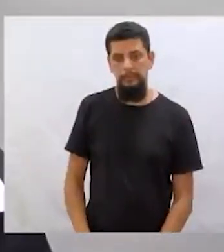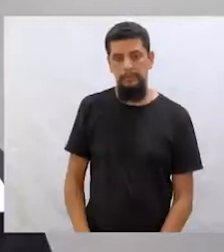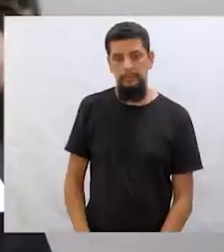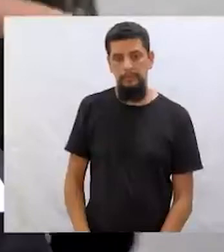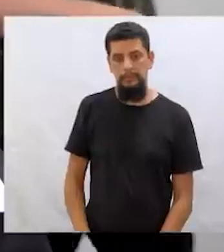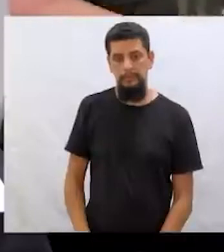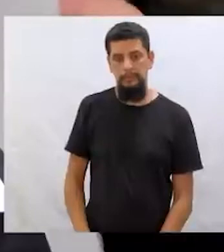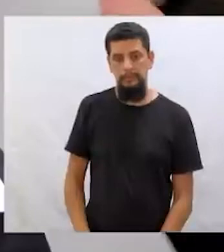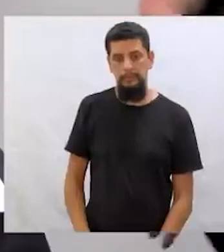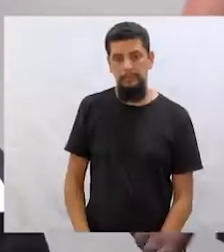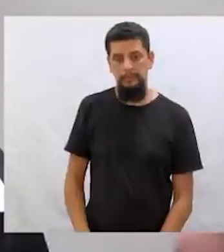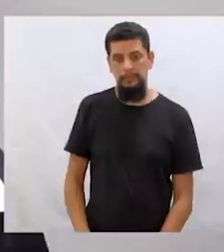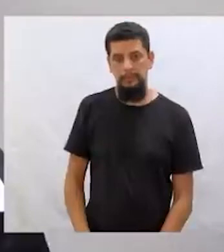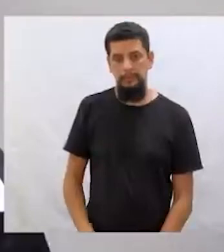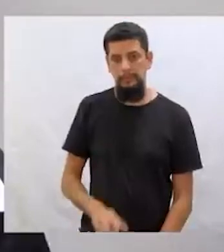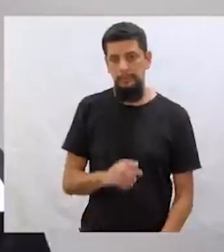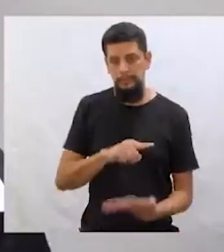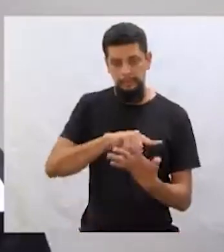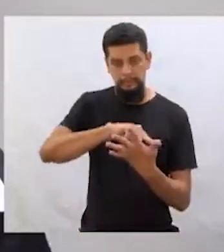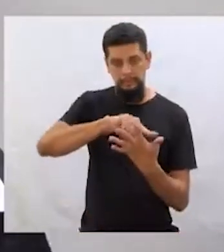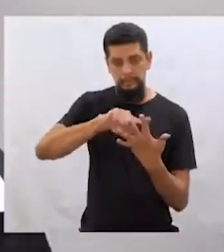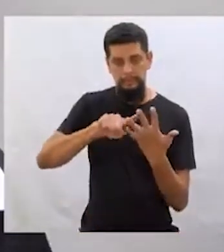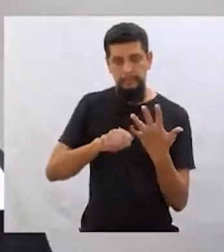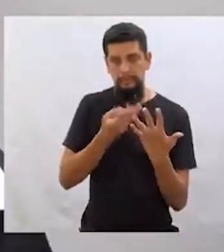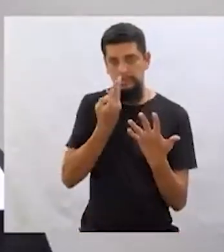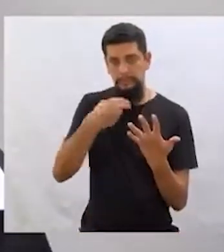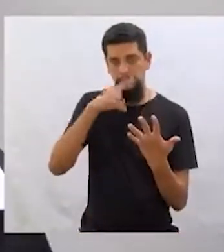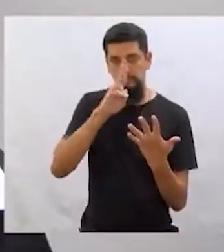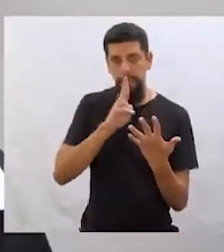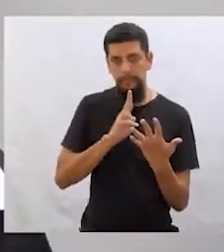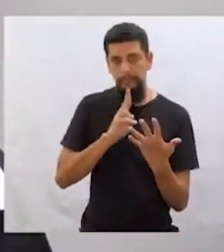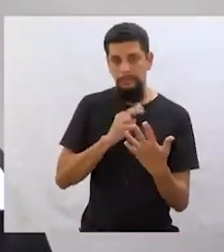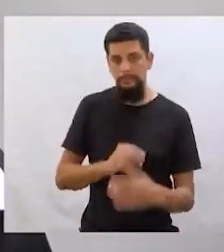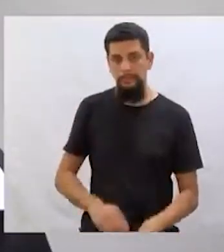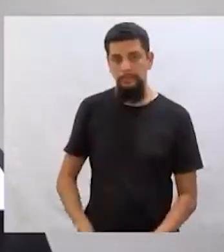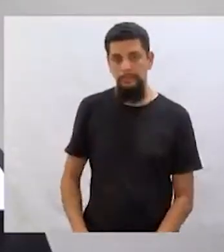lá. Os 5 palitos.